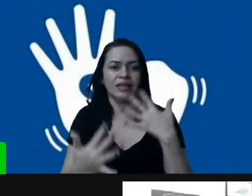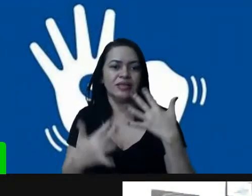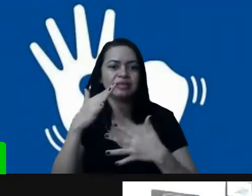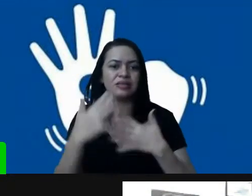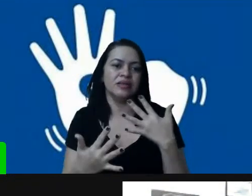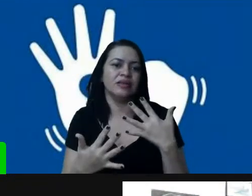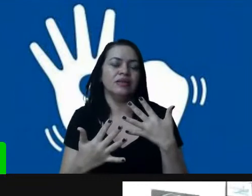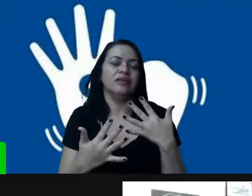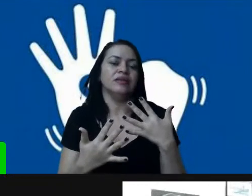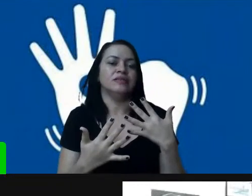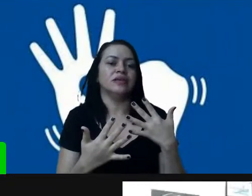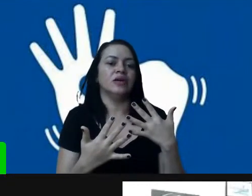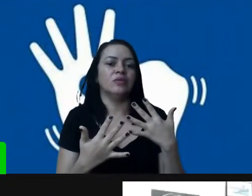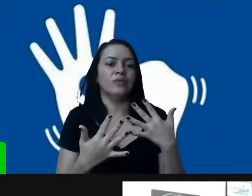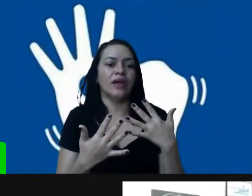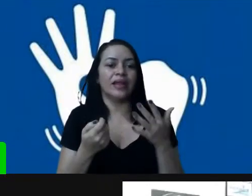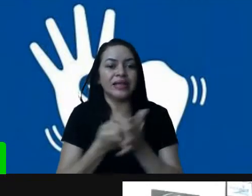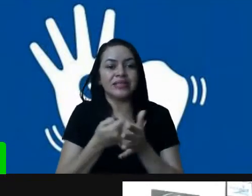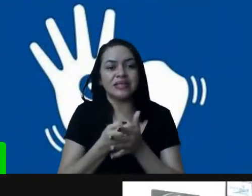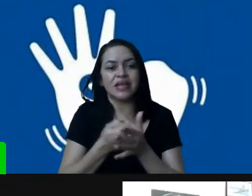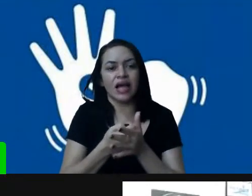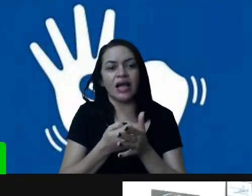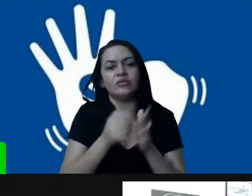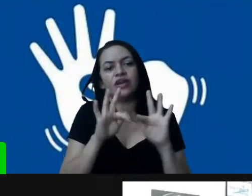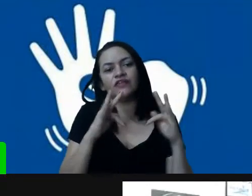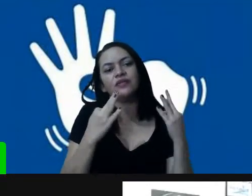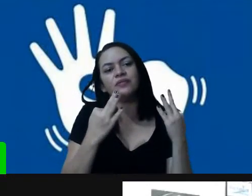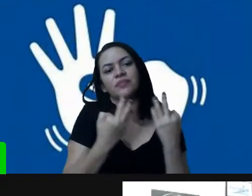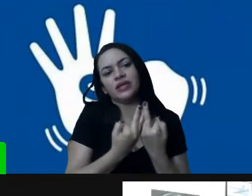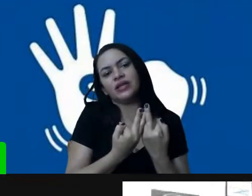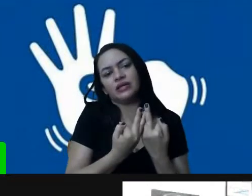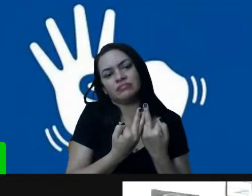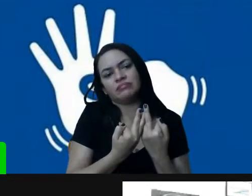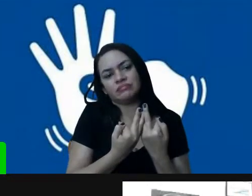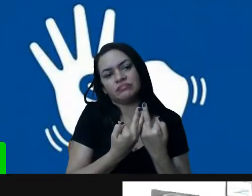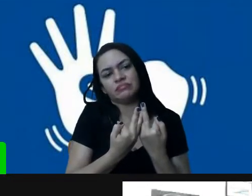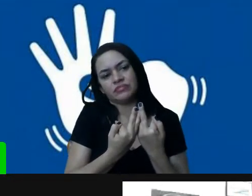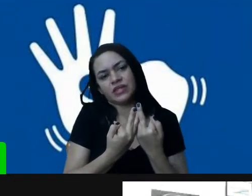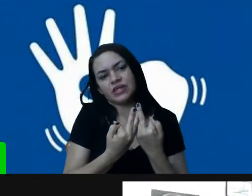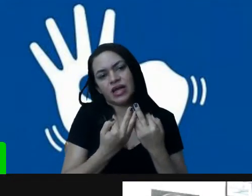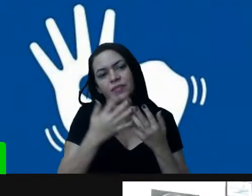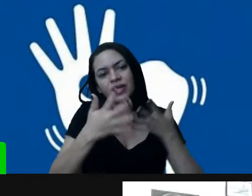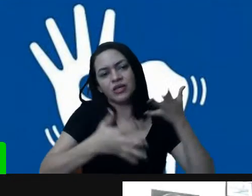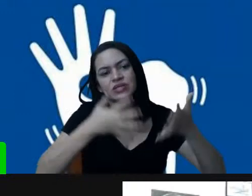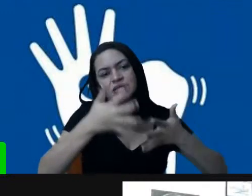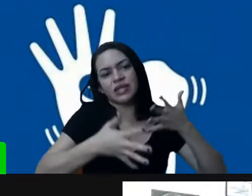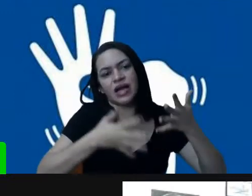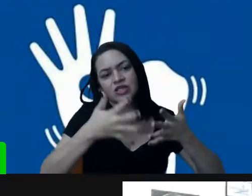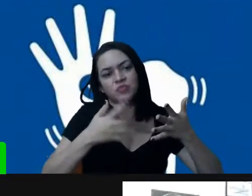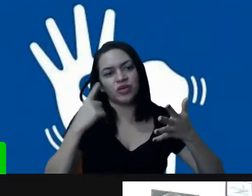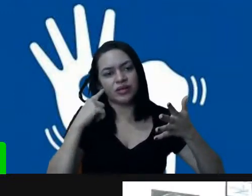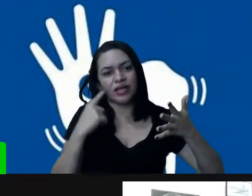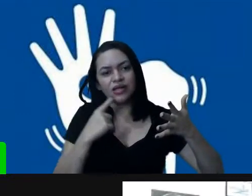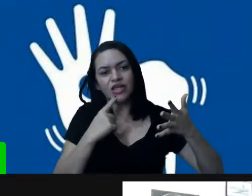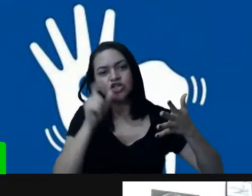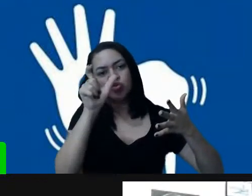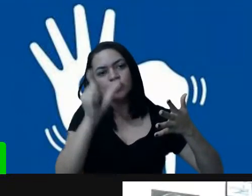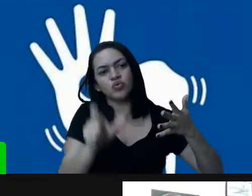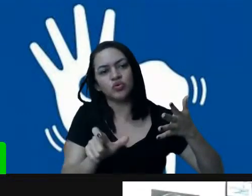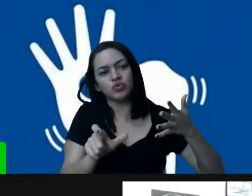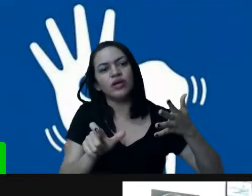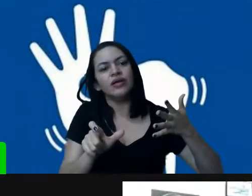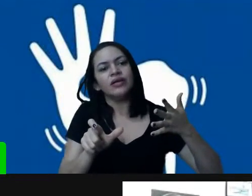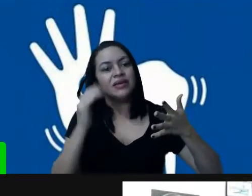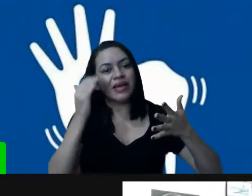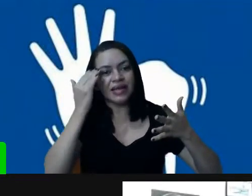sinais. Então, é necessário que a família saiba a língua de sinais, porque tem aquele